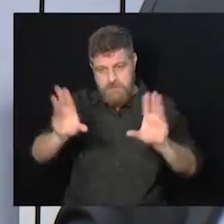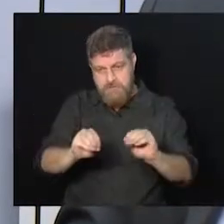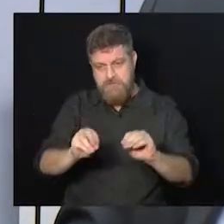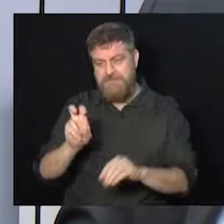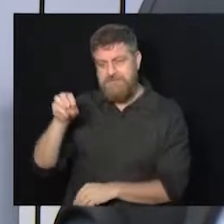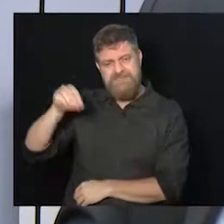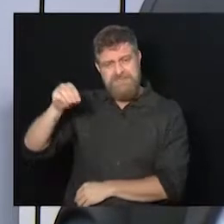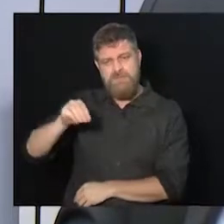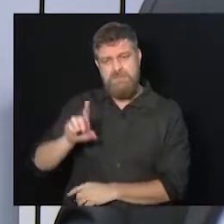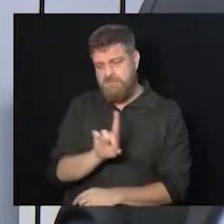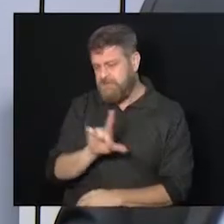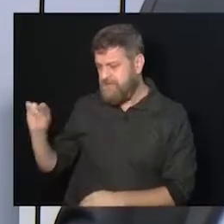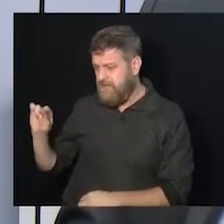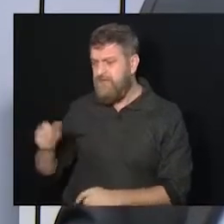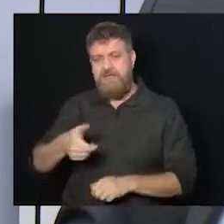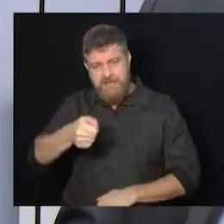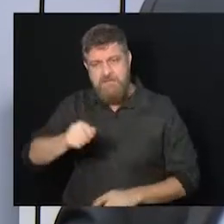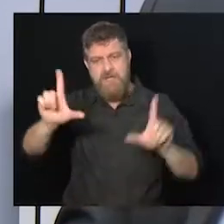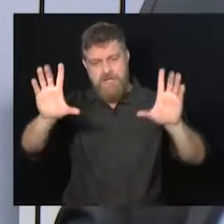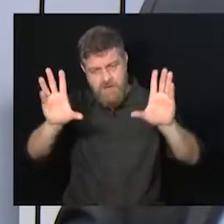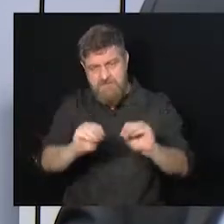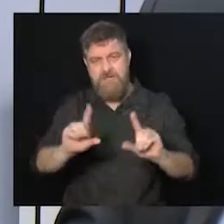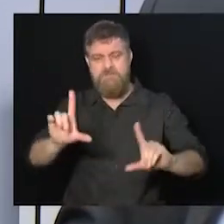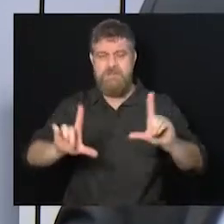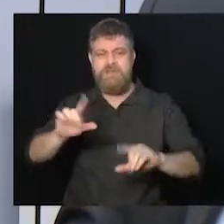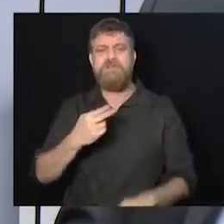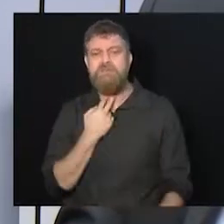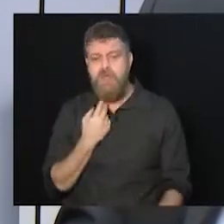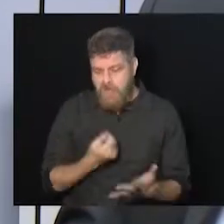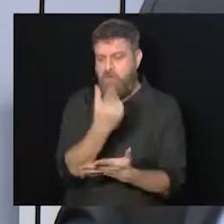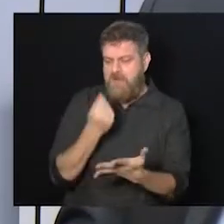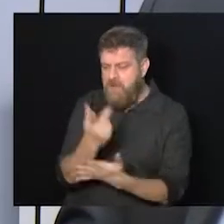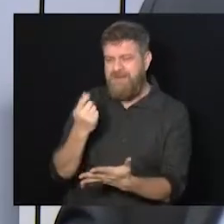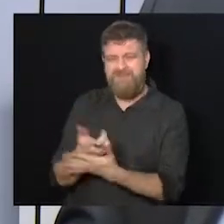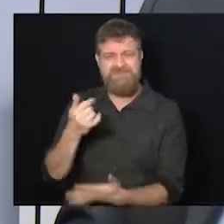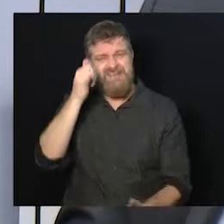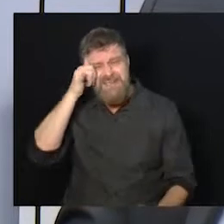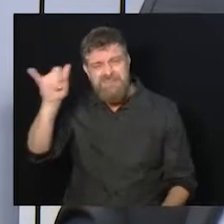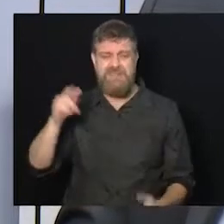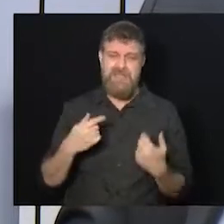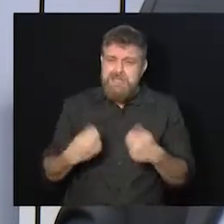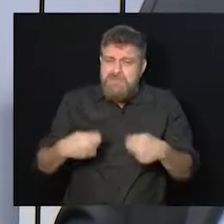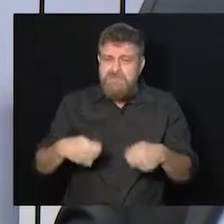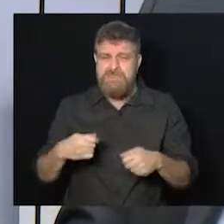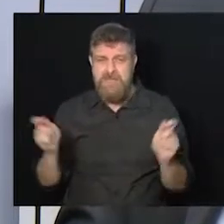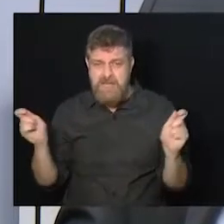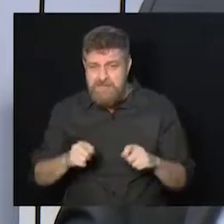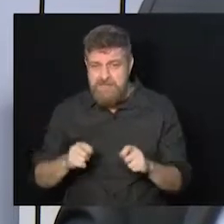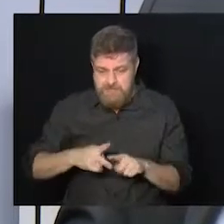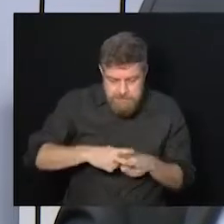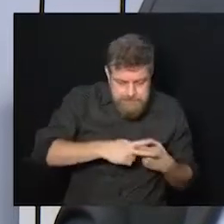5 minutos, quer dizer, economizar tudo. Né? Não comprar se você não precisa. Não comprar se você pode